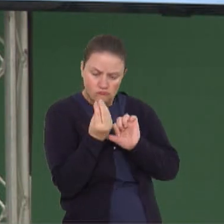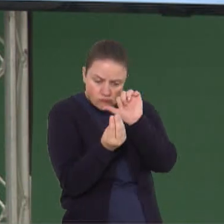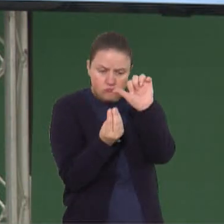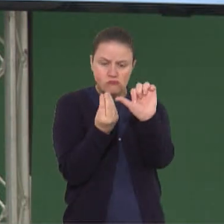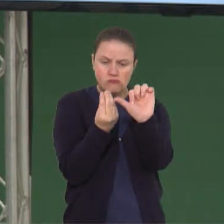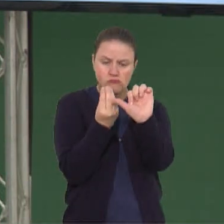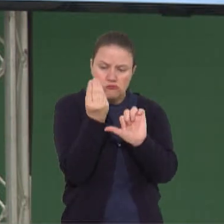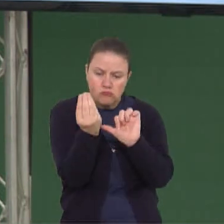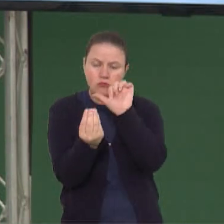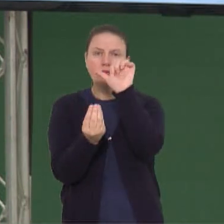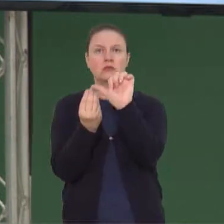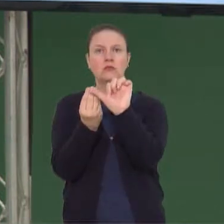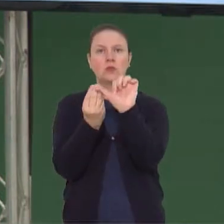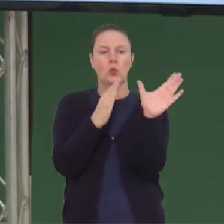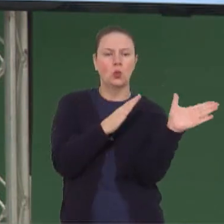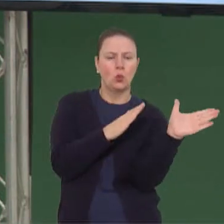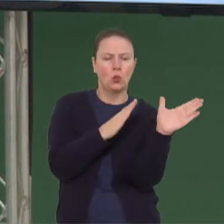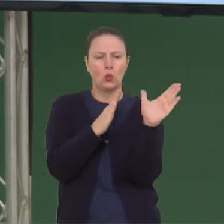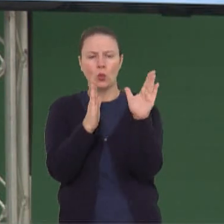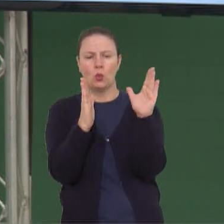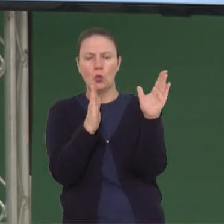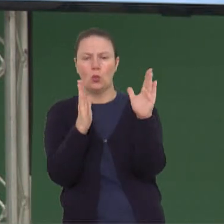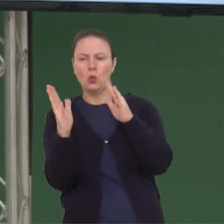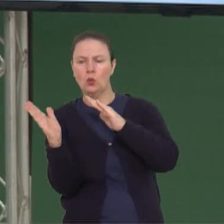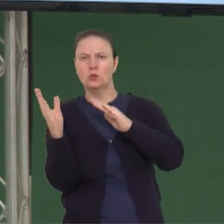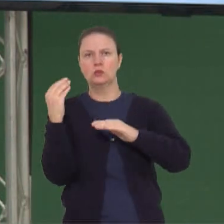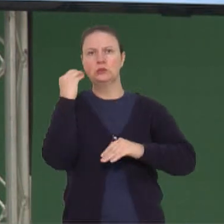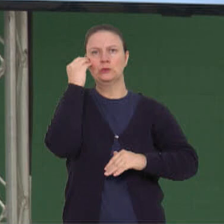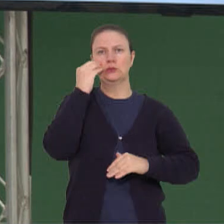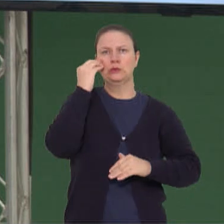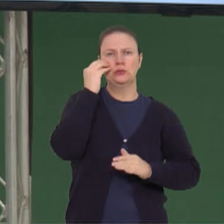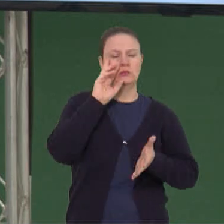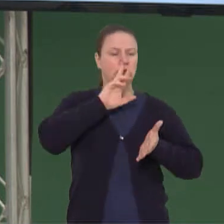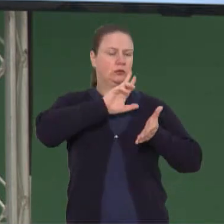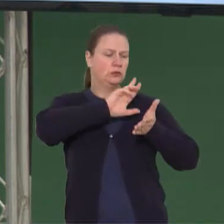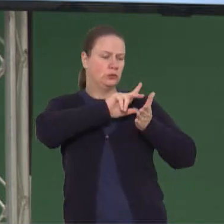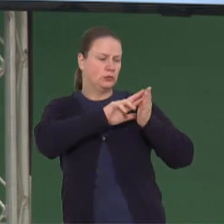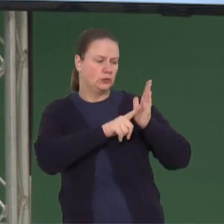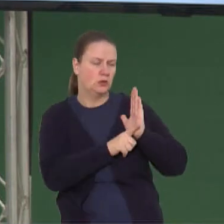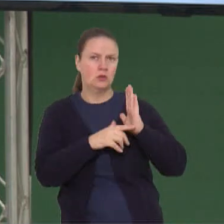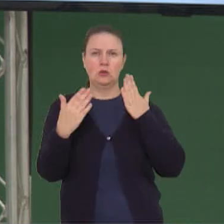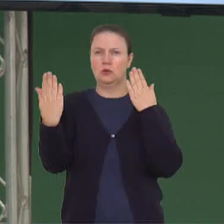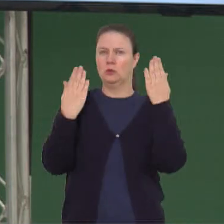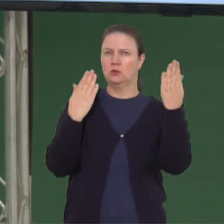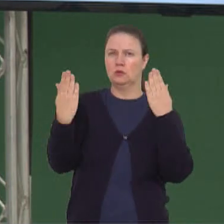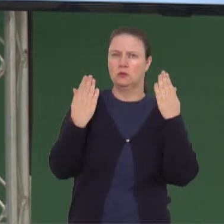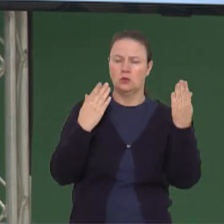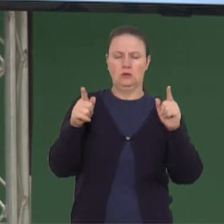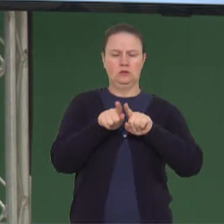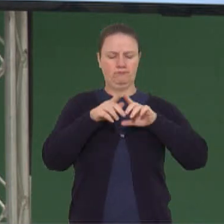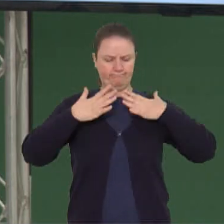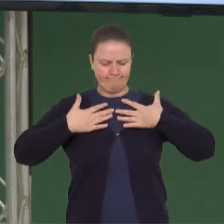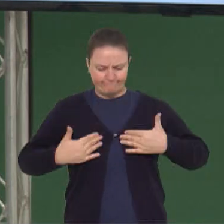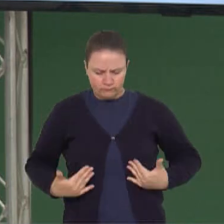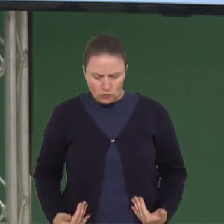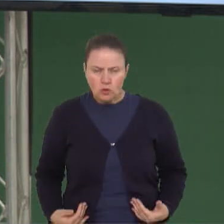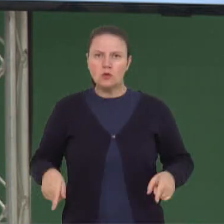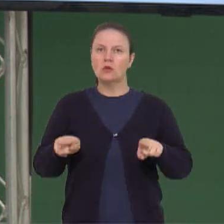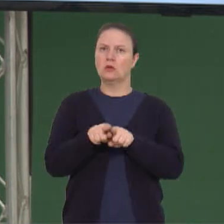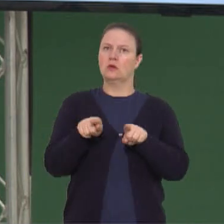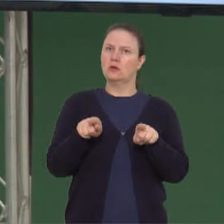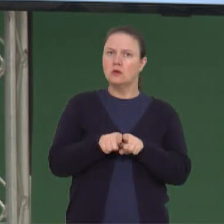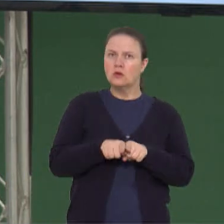Você vai passar por várias fases biológicas da sua vida e você vai passar por várias fases psicológicas da sua vida. Ora tendo que